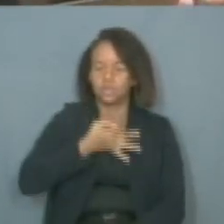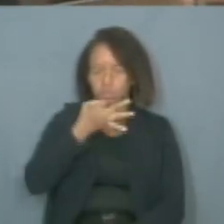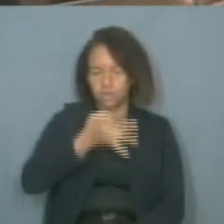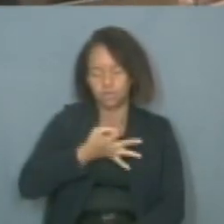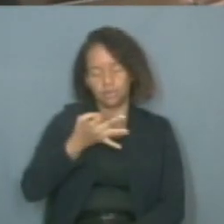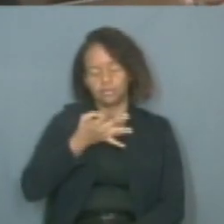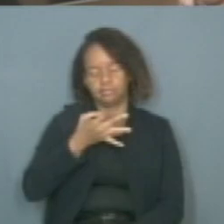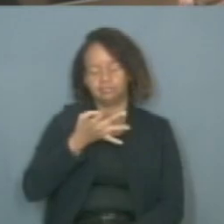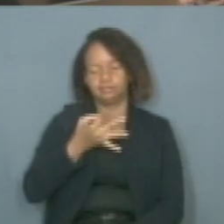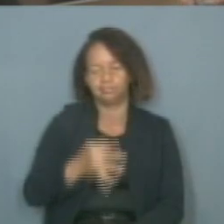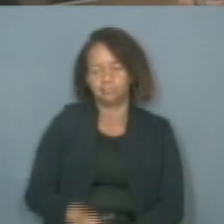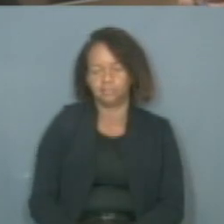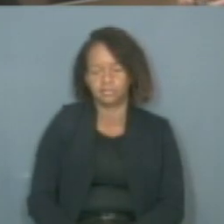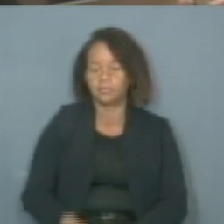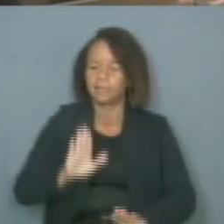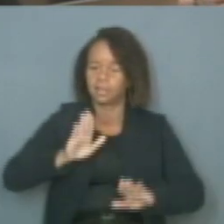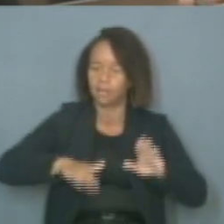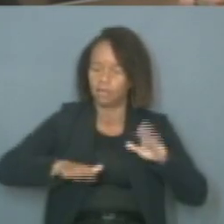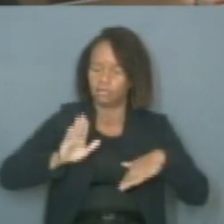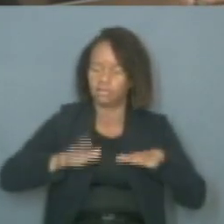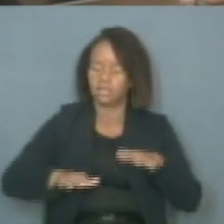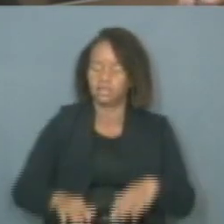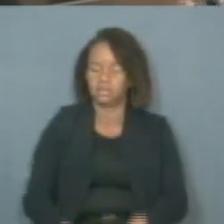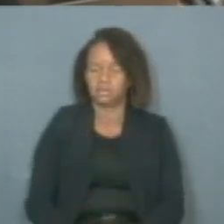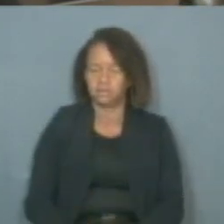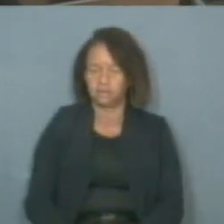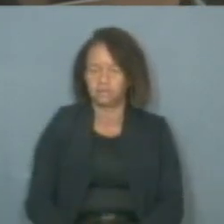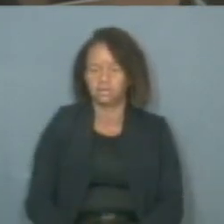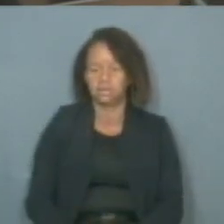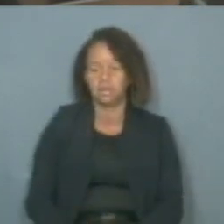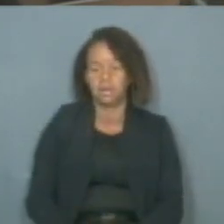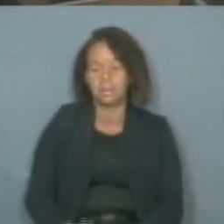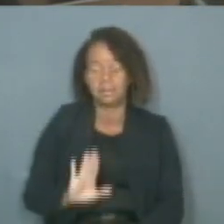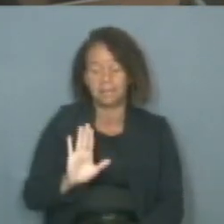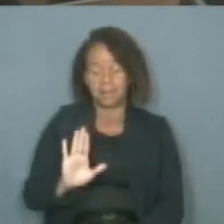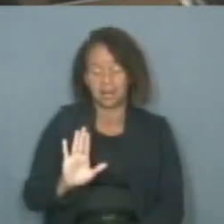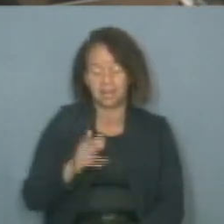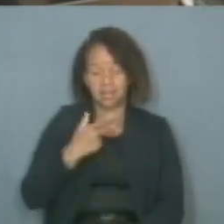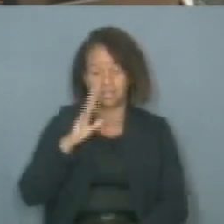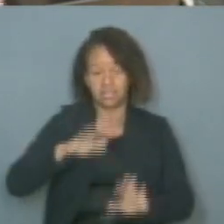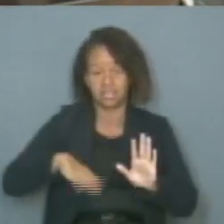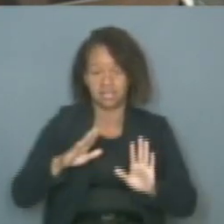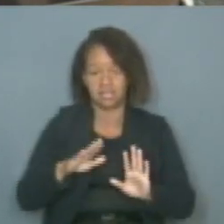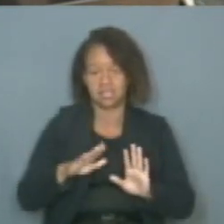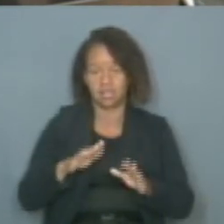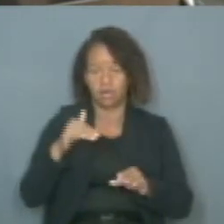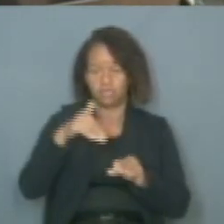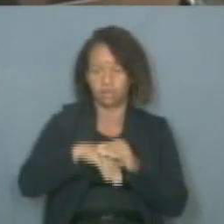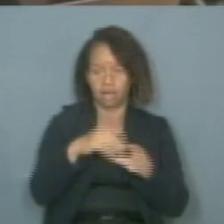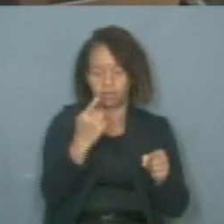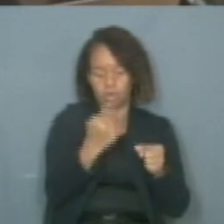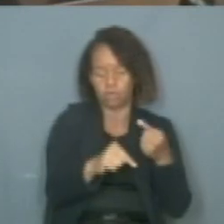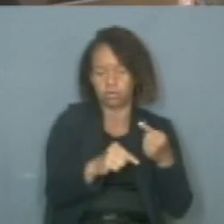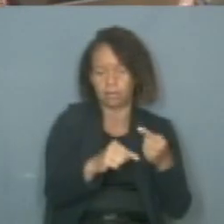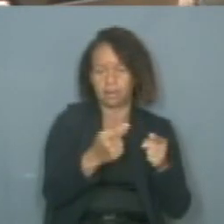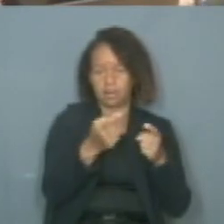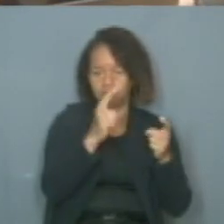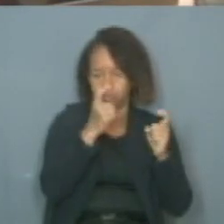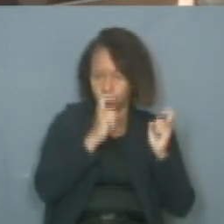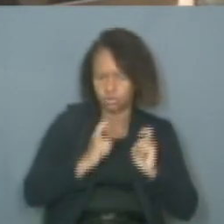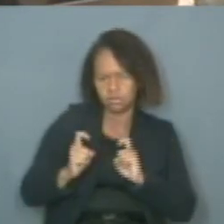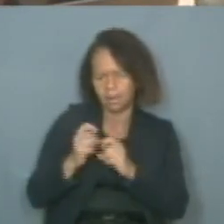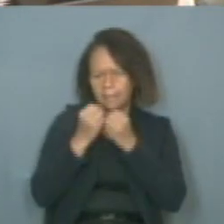vem trazer é, talvez, até para que não leve a gente possa não votar contrariamente, porque a discussão é